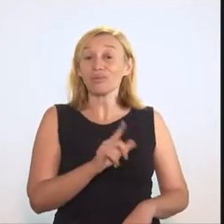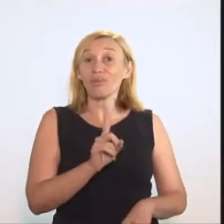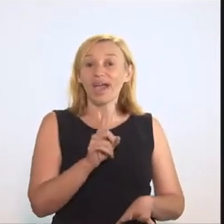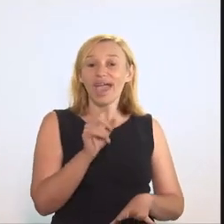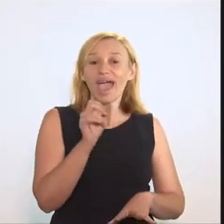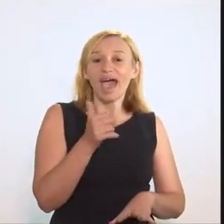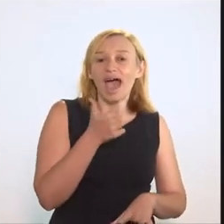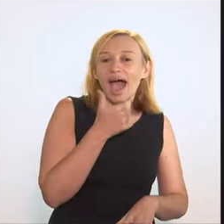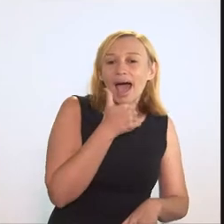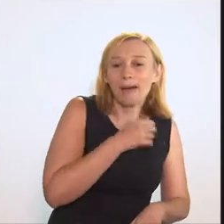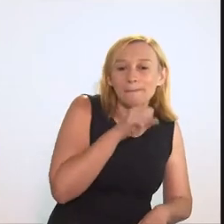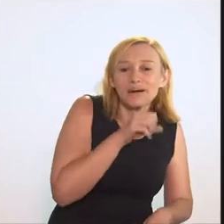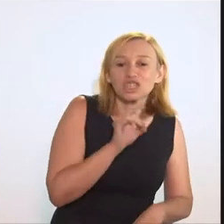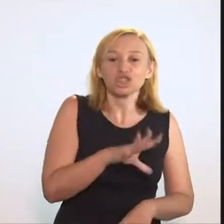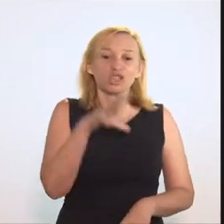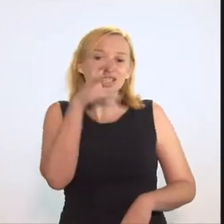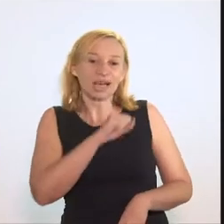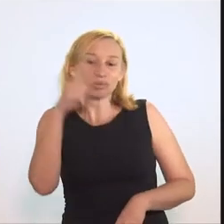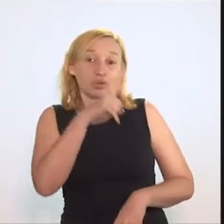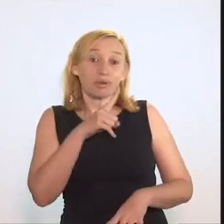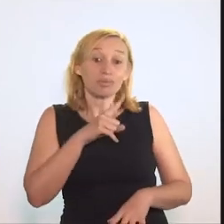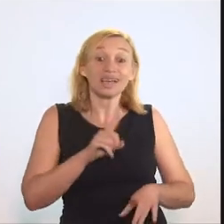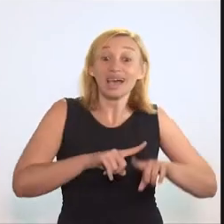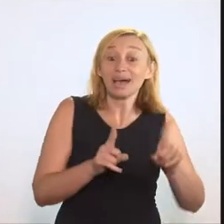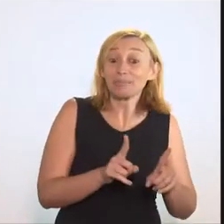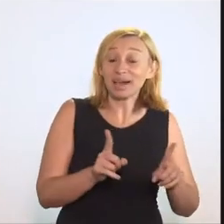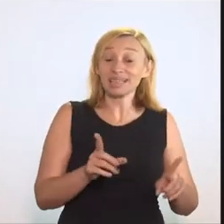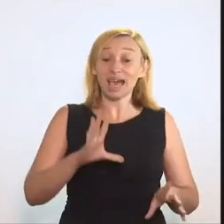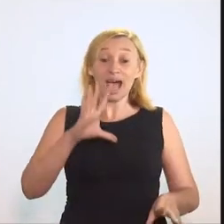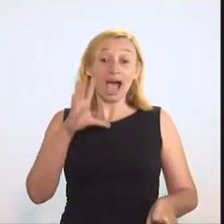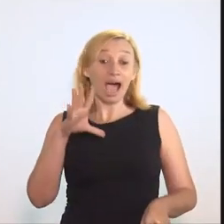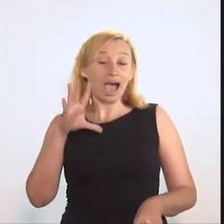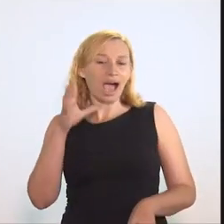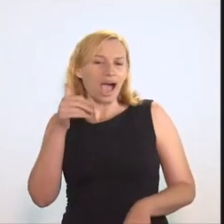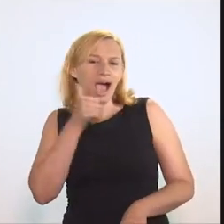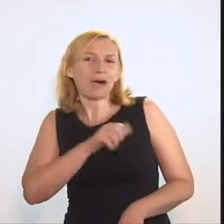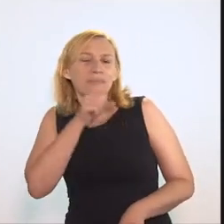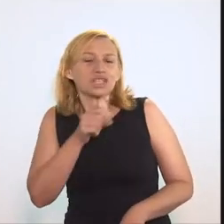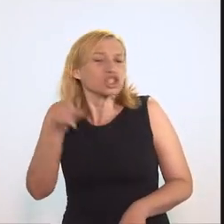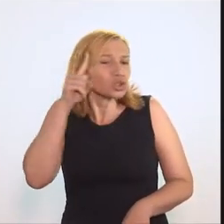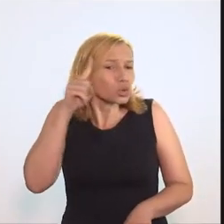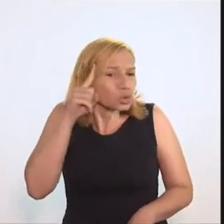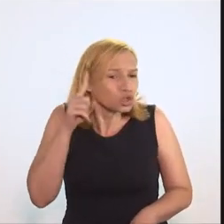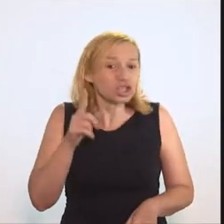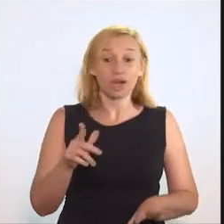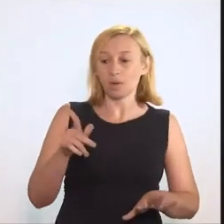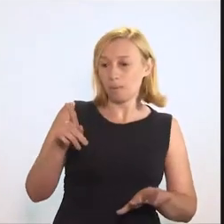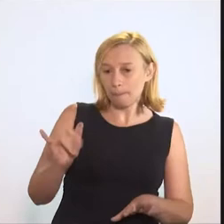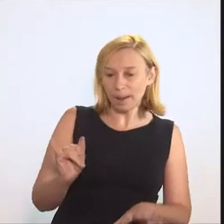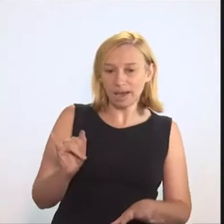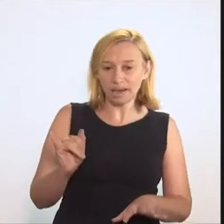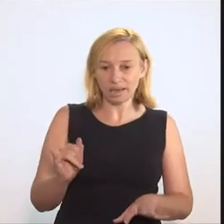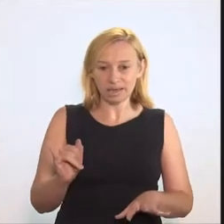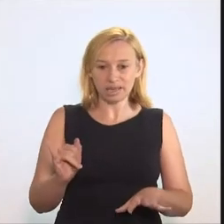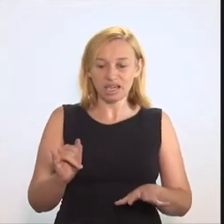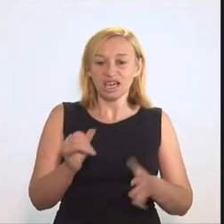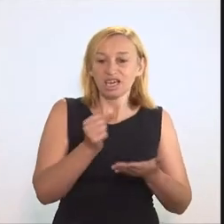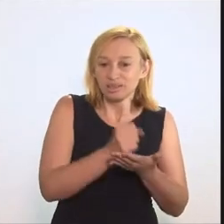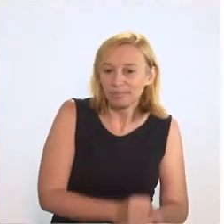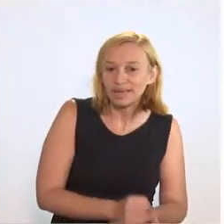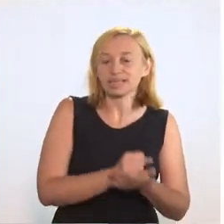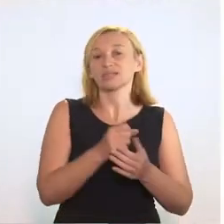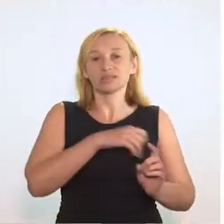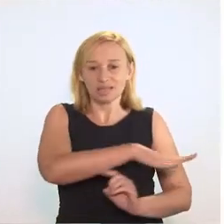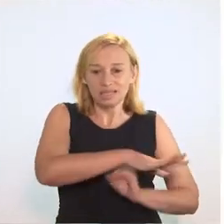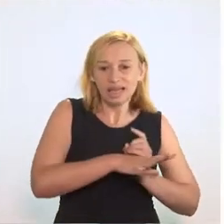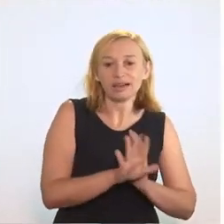fim de semana, é a mãe que está ali, é a mãe, né? Então, acho que essa questão também dessa romantização do papel do homem é algo que pesa também na sociedade.